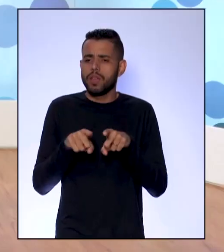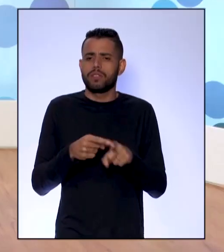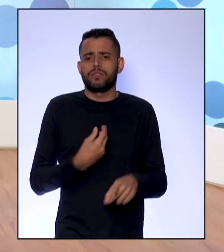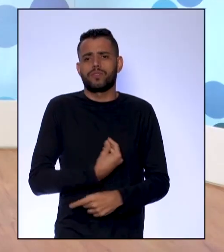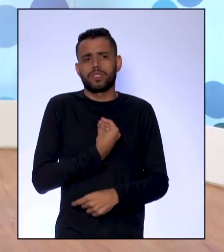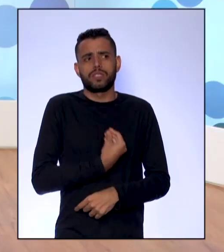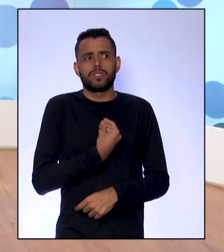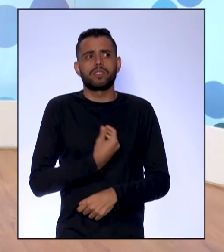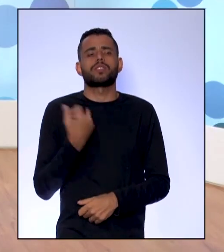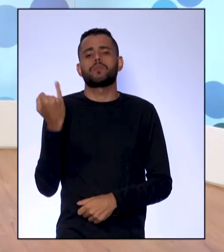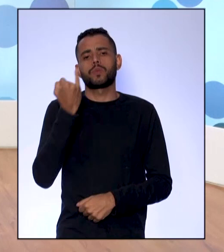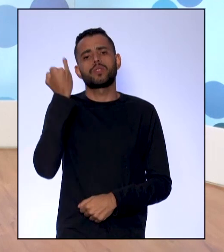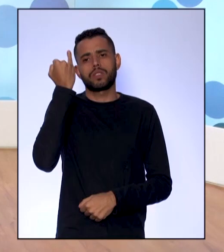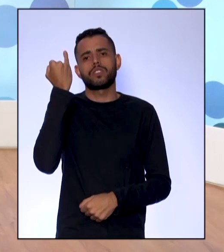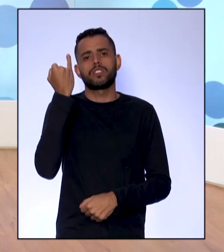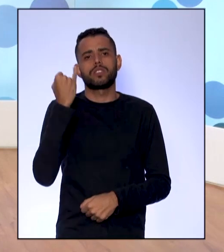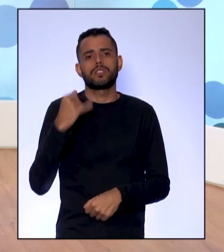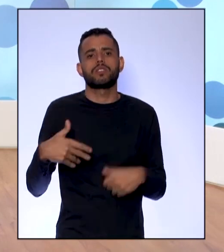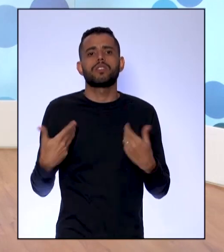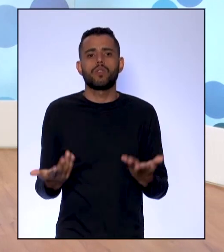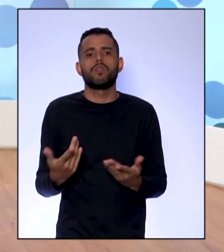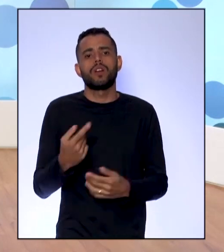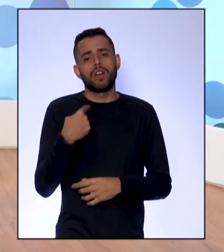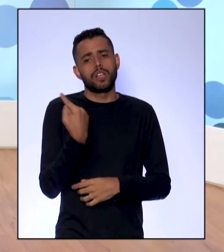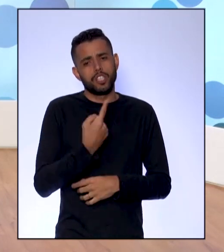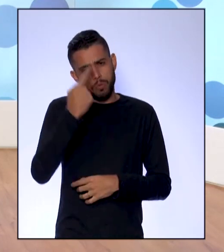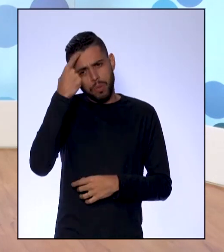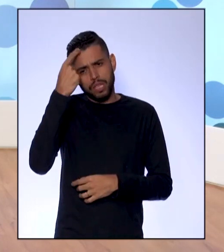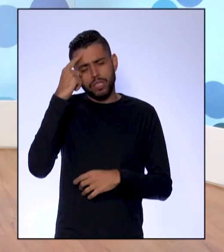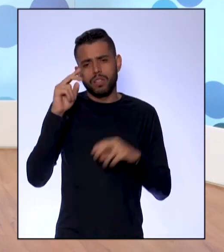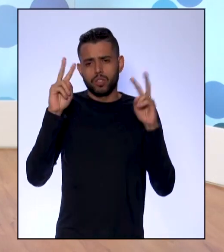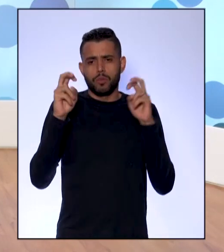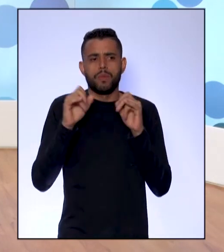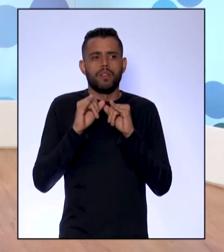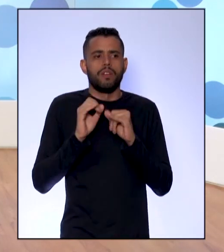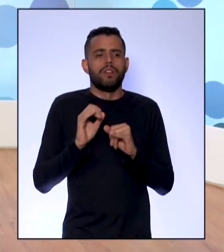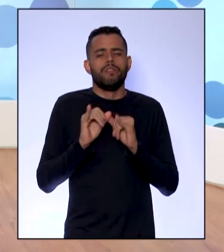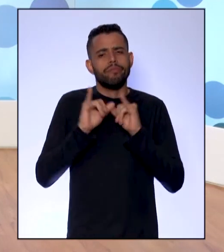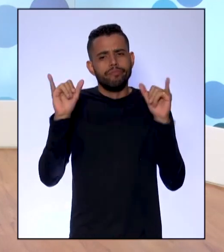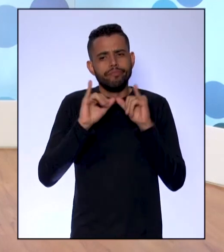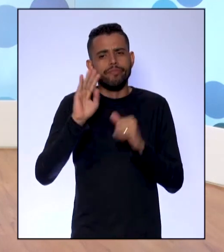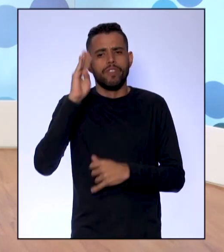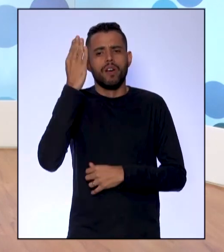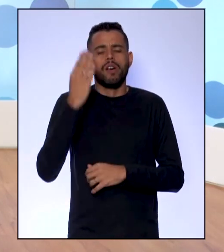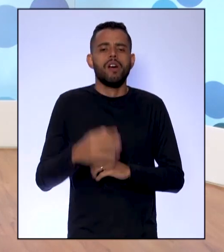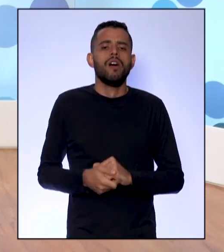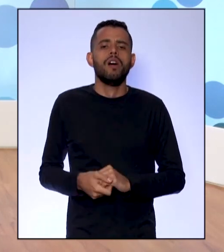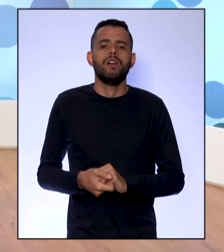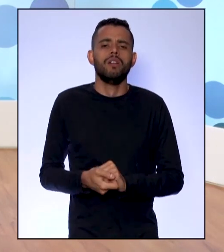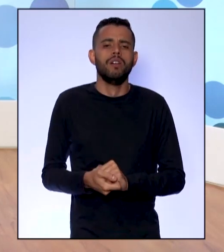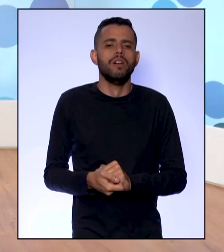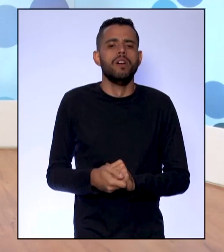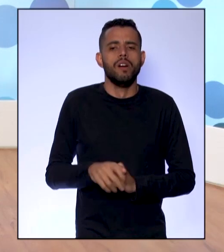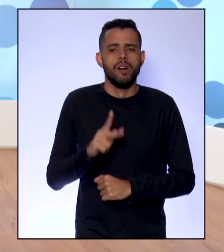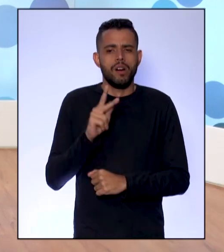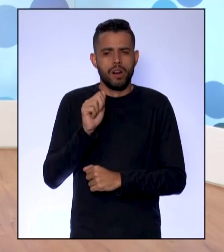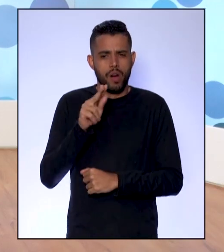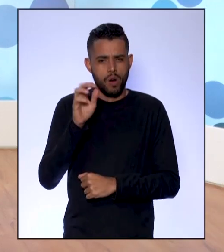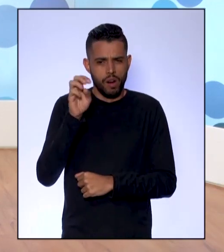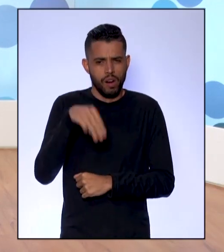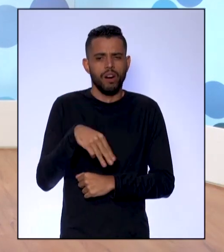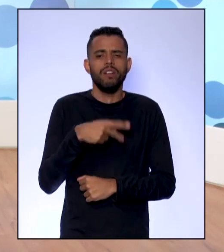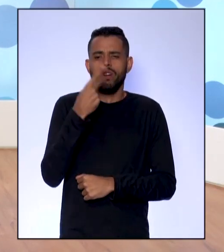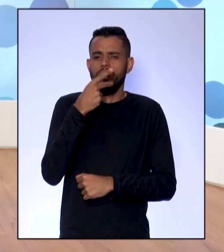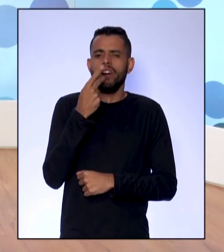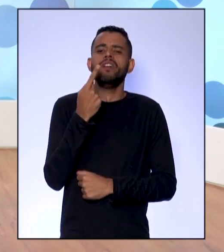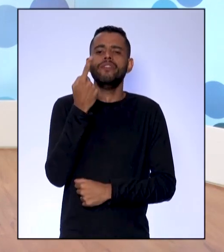Então, isso é uma questão da gente pensar sobre as fake news, tá? Fabi, o Cauã falou que viu essa notícia, viu? E é muito